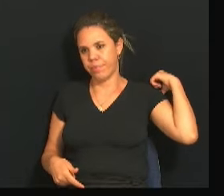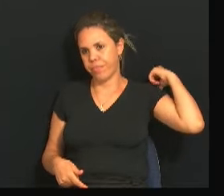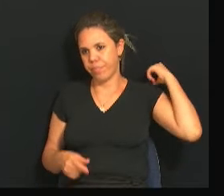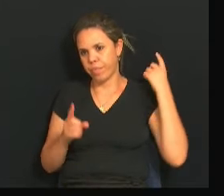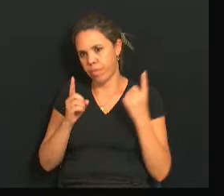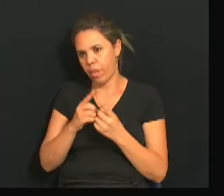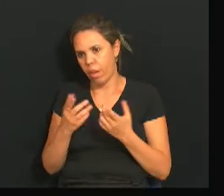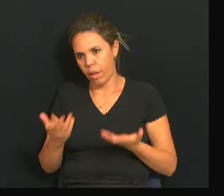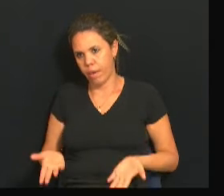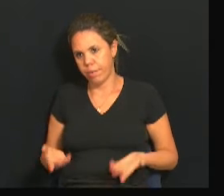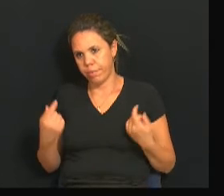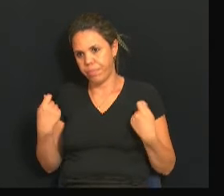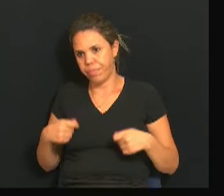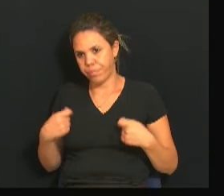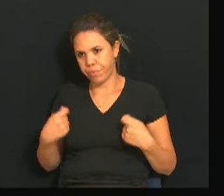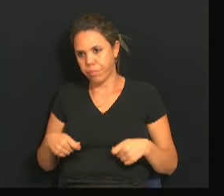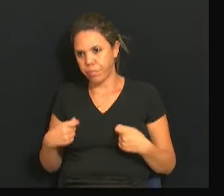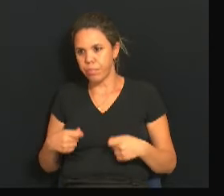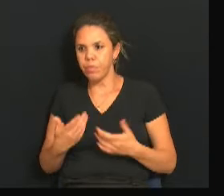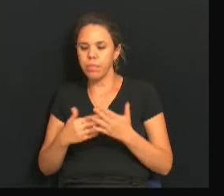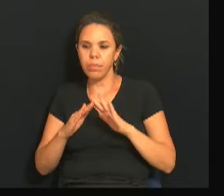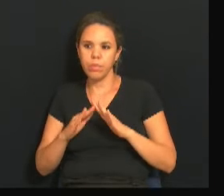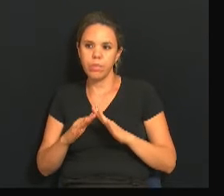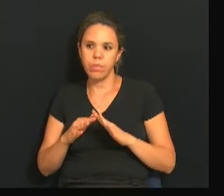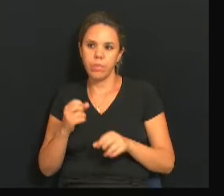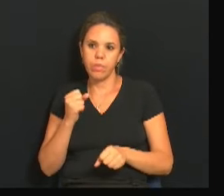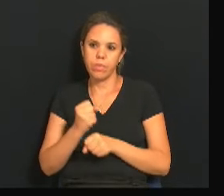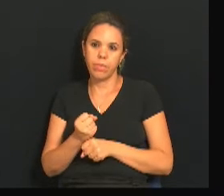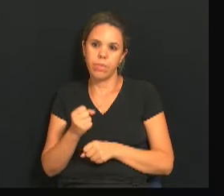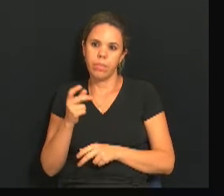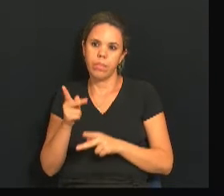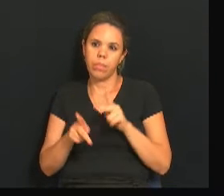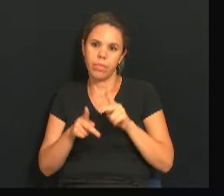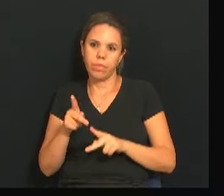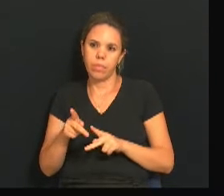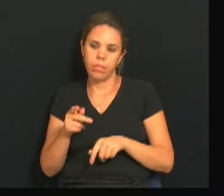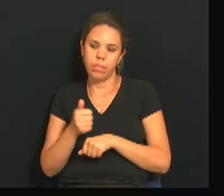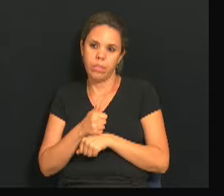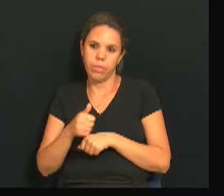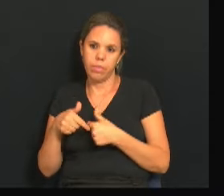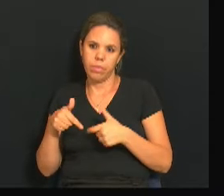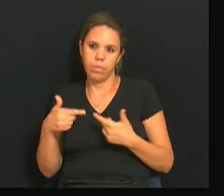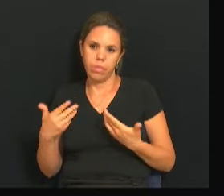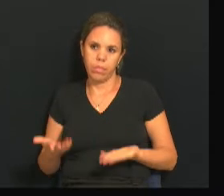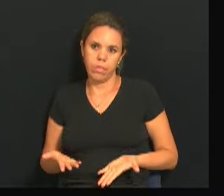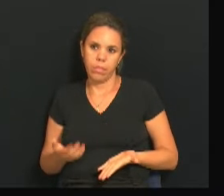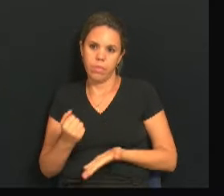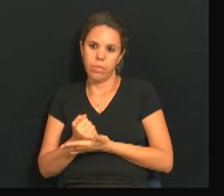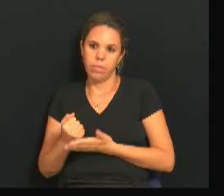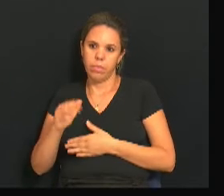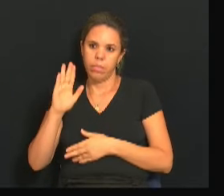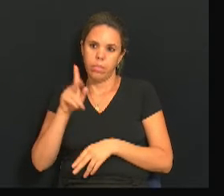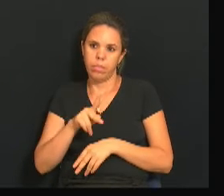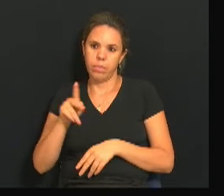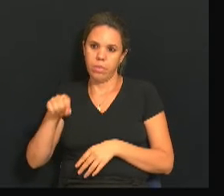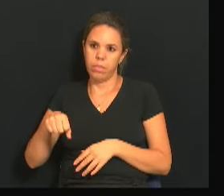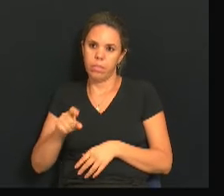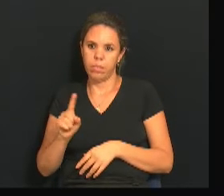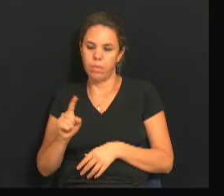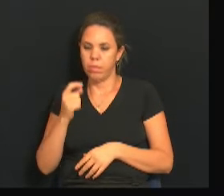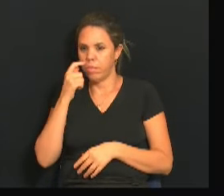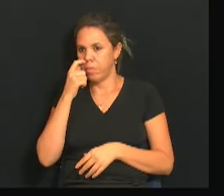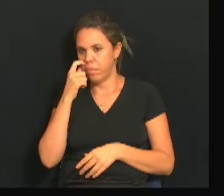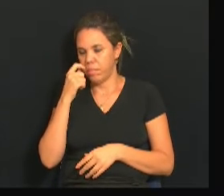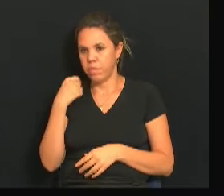né? Se precisa construir escola ou não, quem tem que decidir é a comunidade escolar, né? Se tem que contratar mais professores ou não, quem tem que definir